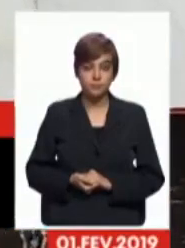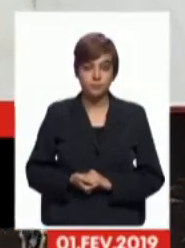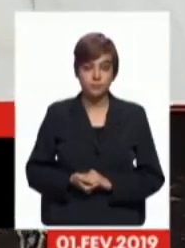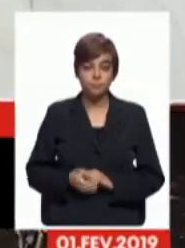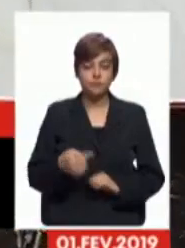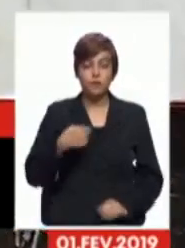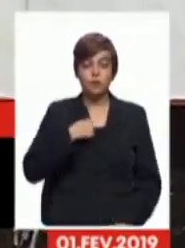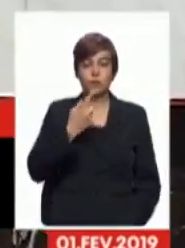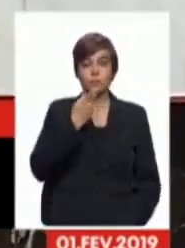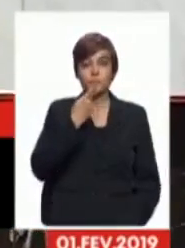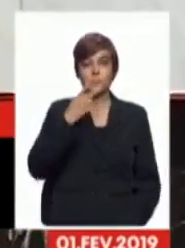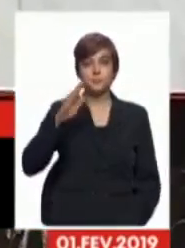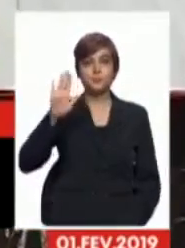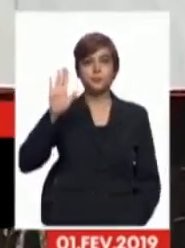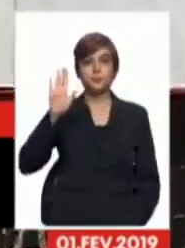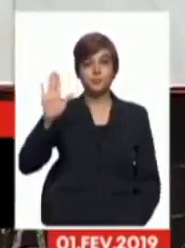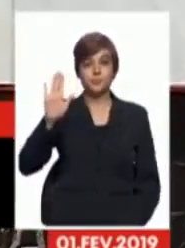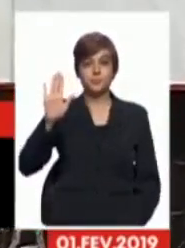Assim o prometo.